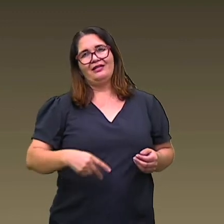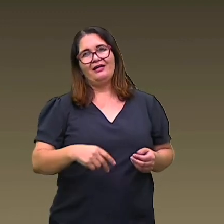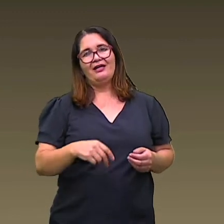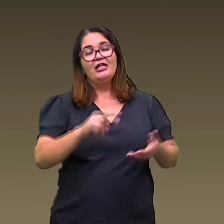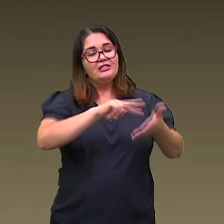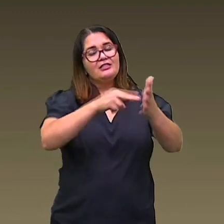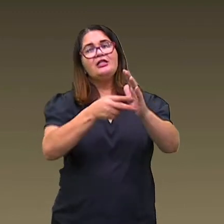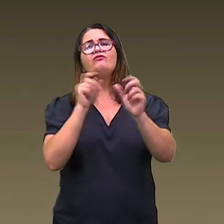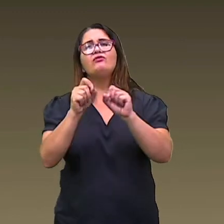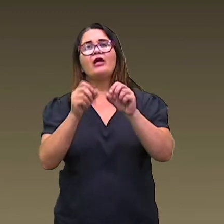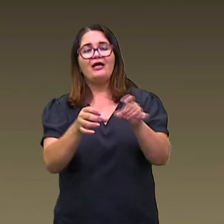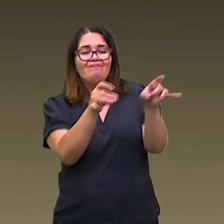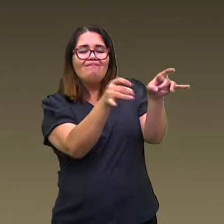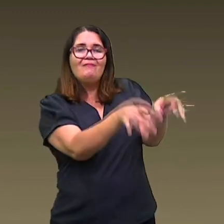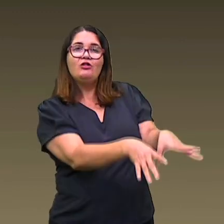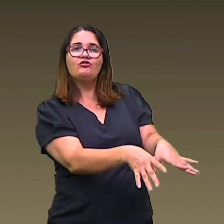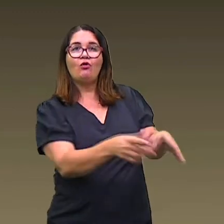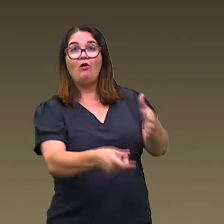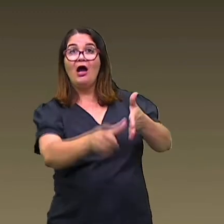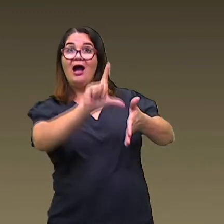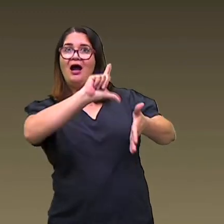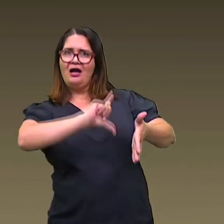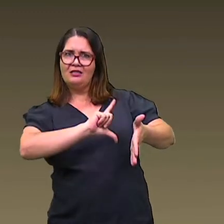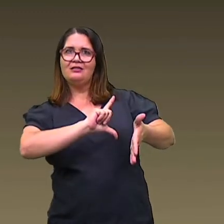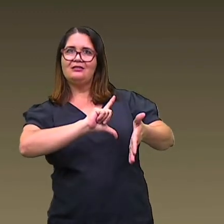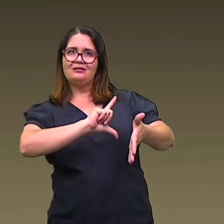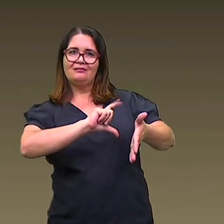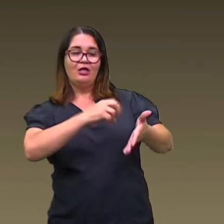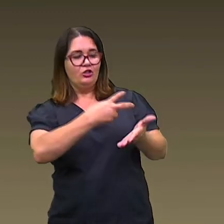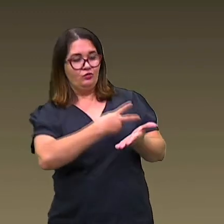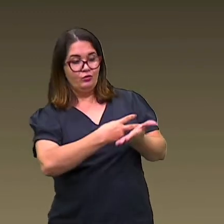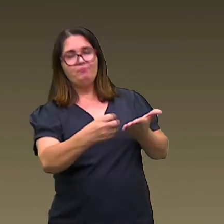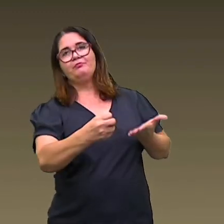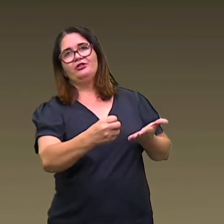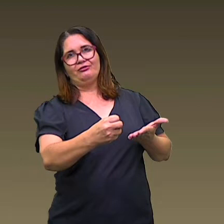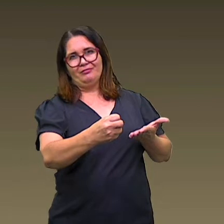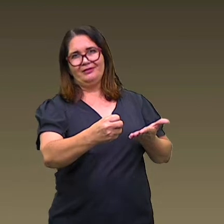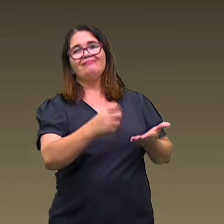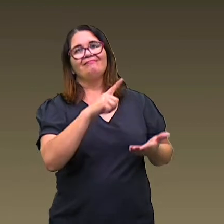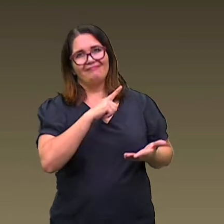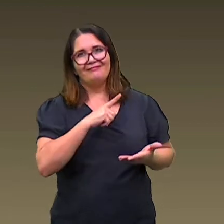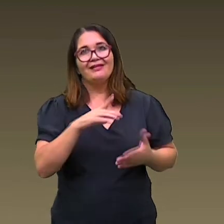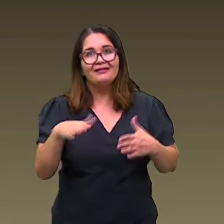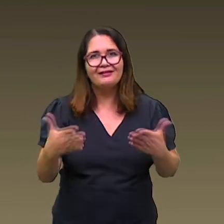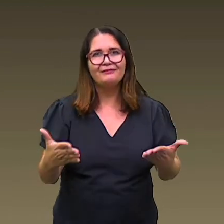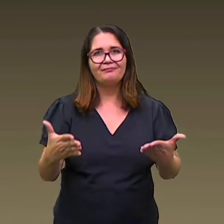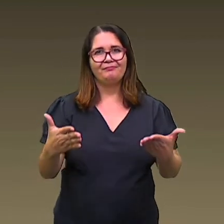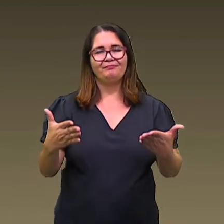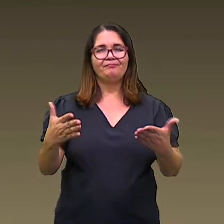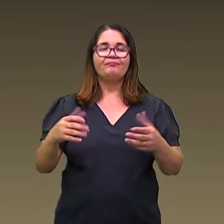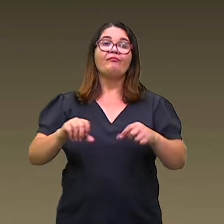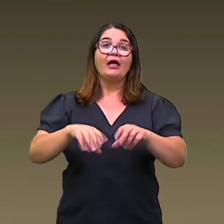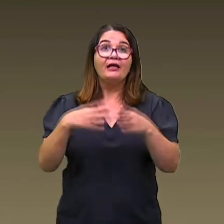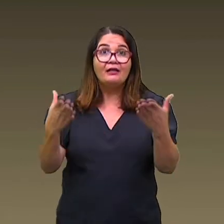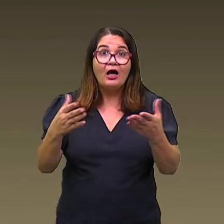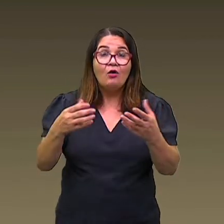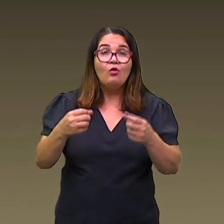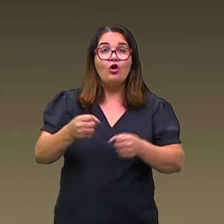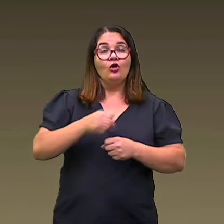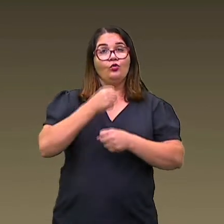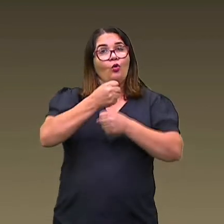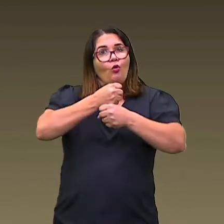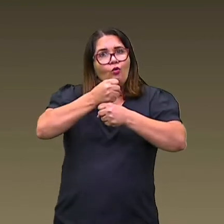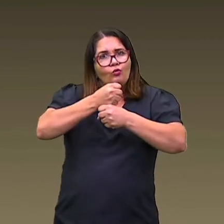suas regalias garantidas, só que o direito político foi cassado por 8 anos. Em 2006